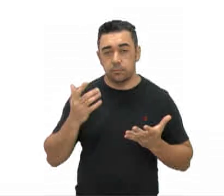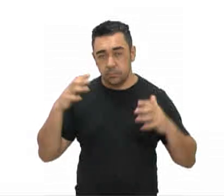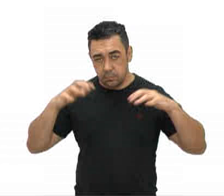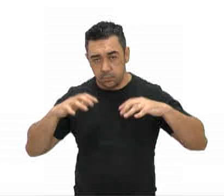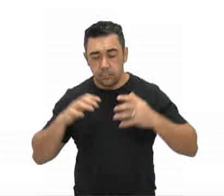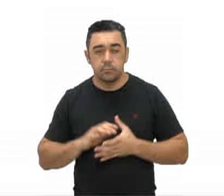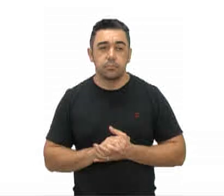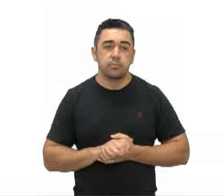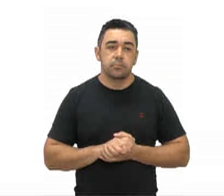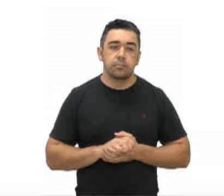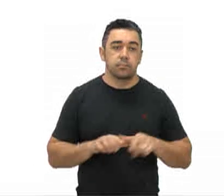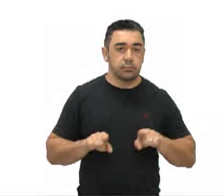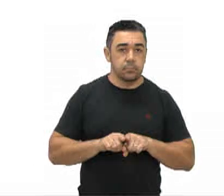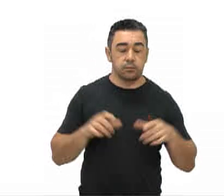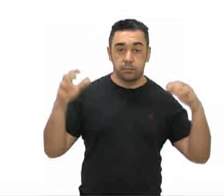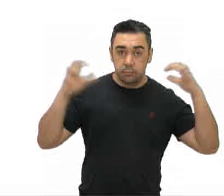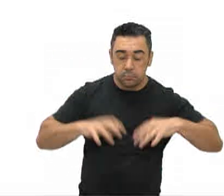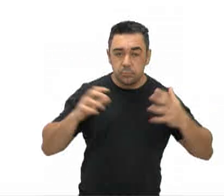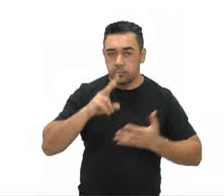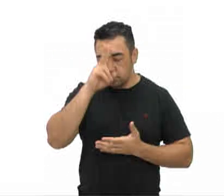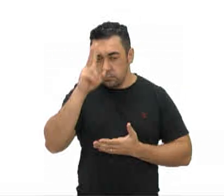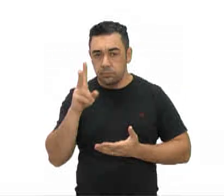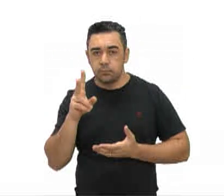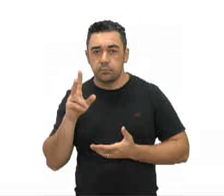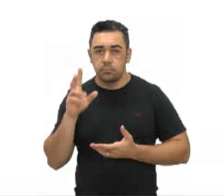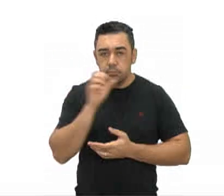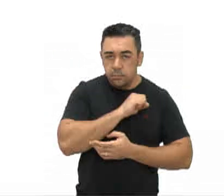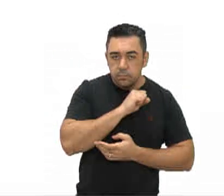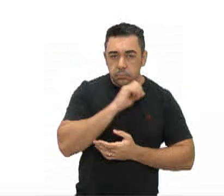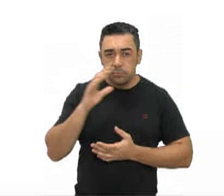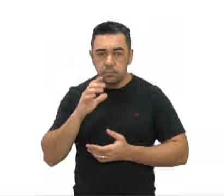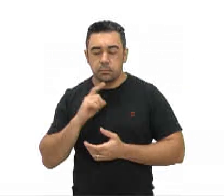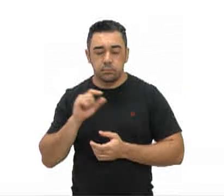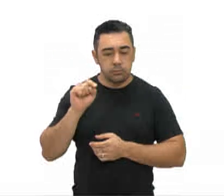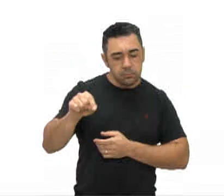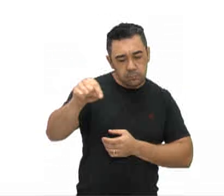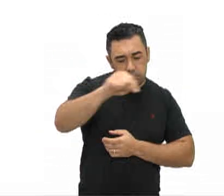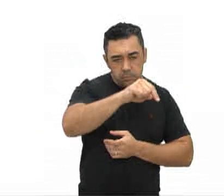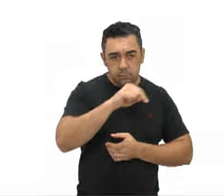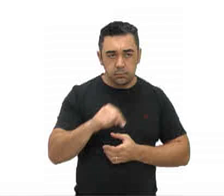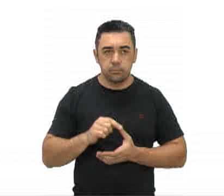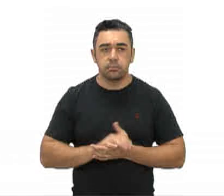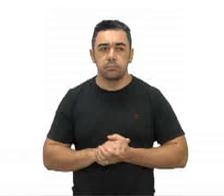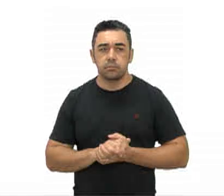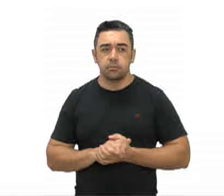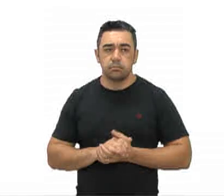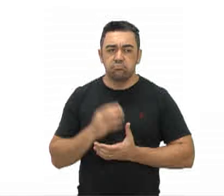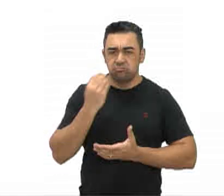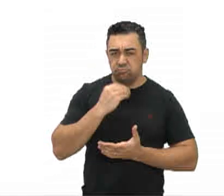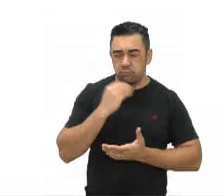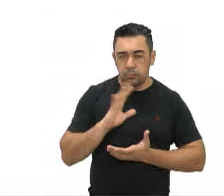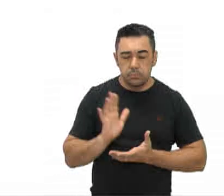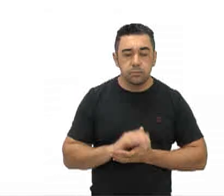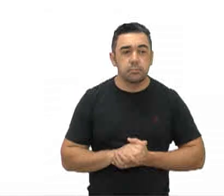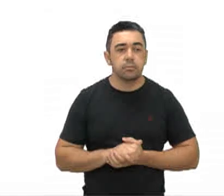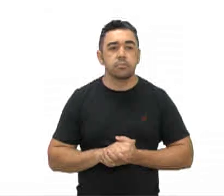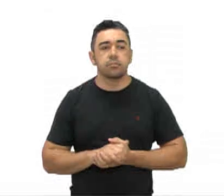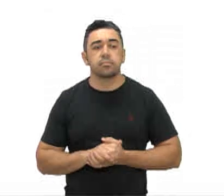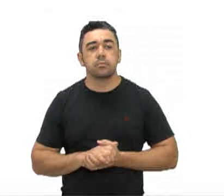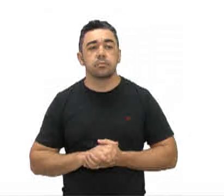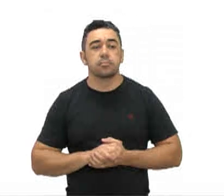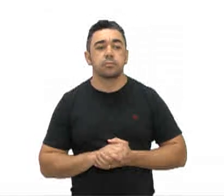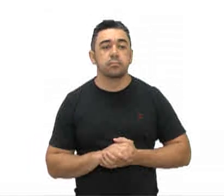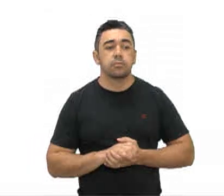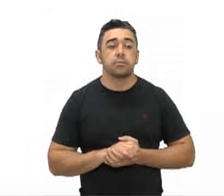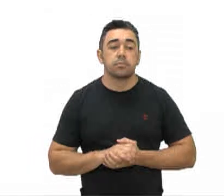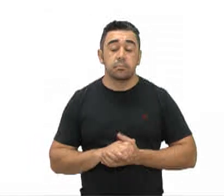chuva, e tormentas ocasionais, dispersas e, em geral, débiles, quer dizer, fracas, né? Chuvas fracas. E